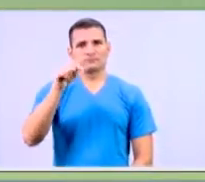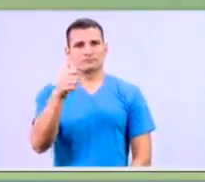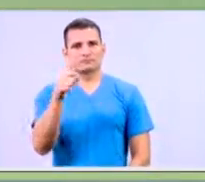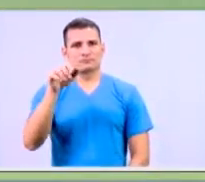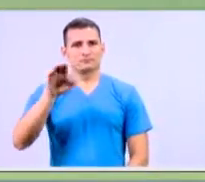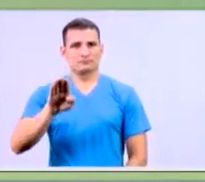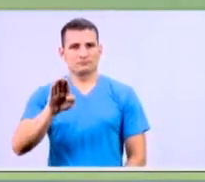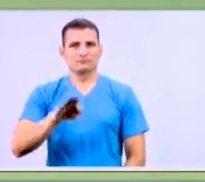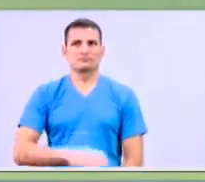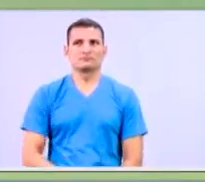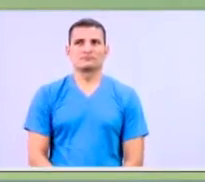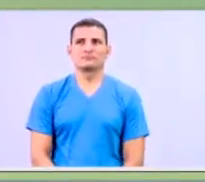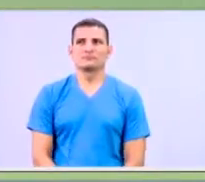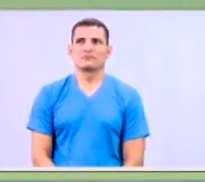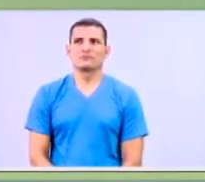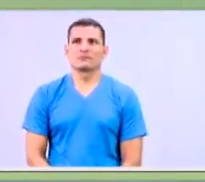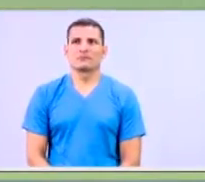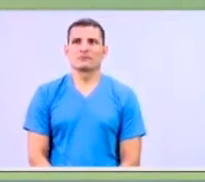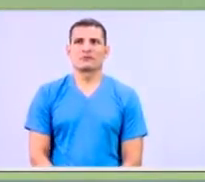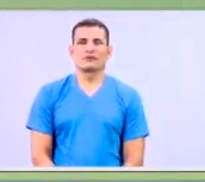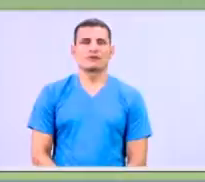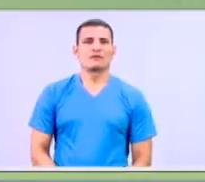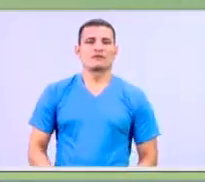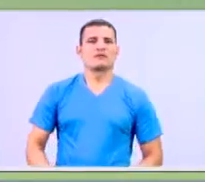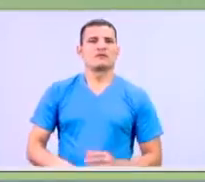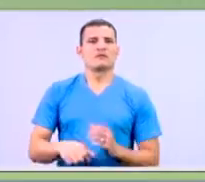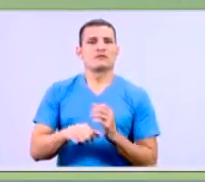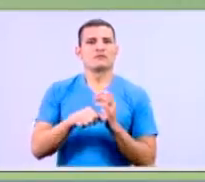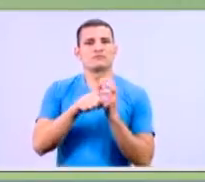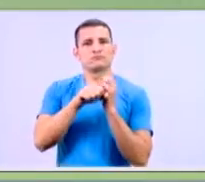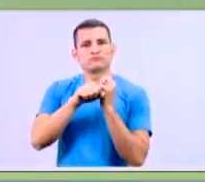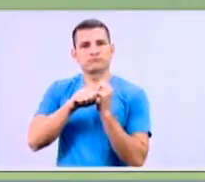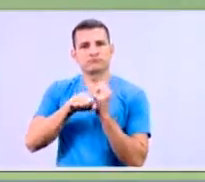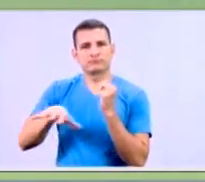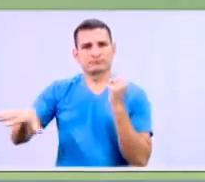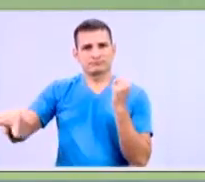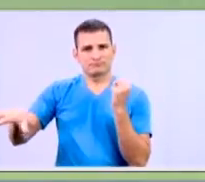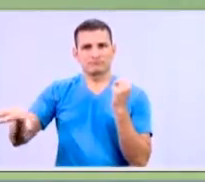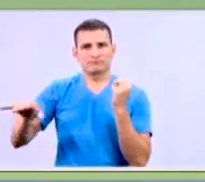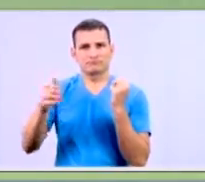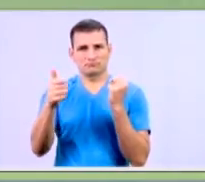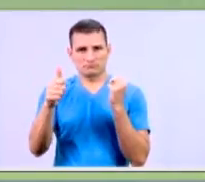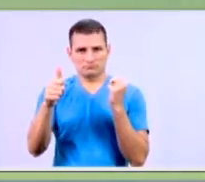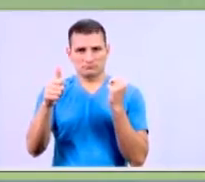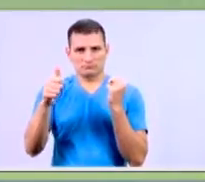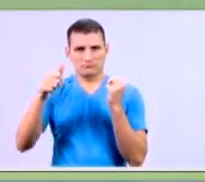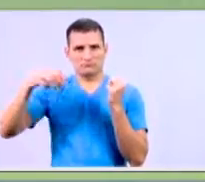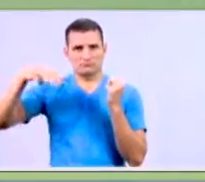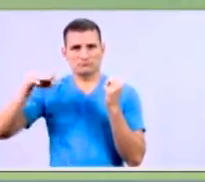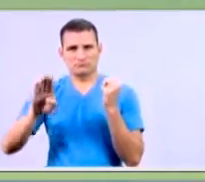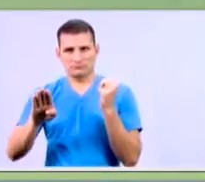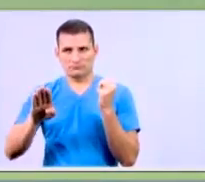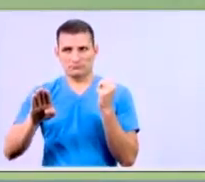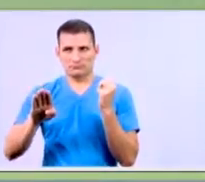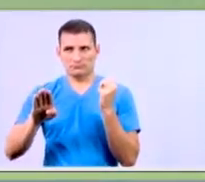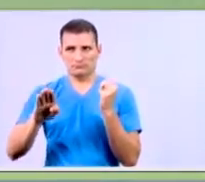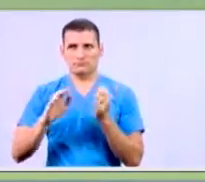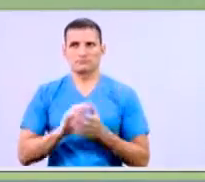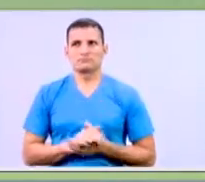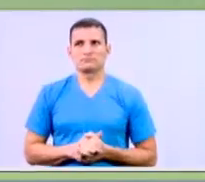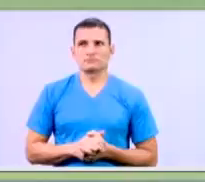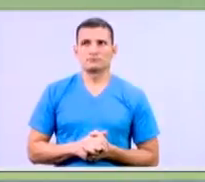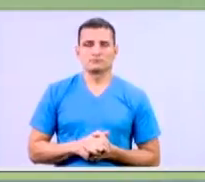802.11b. Trabalha com taxa de transmissão de até 11 megabits. Reparem também que ele não é linear, 1,